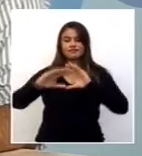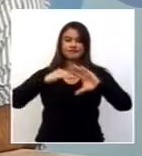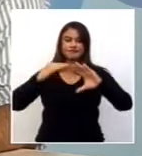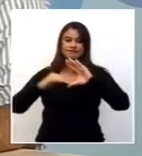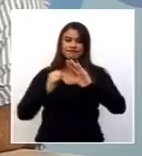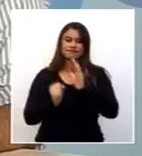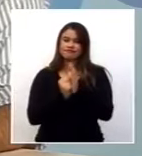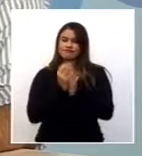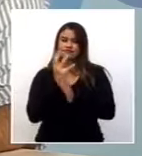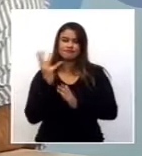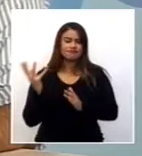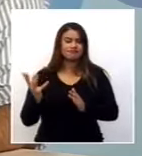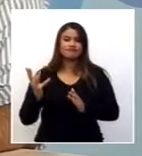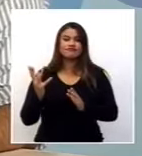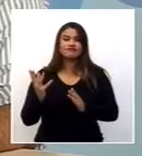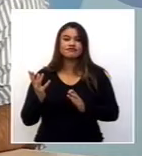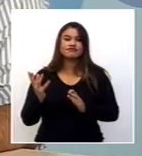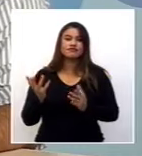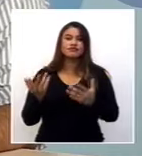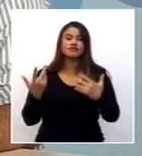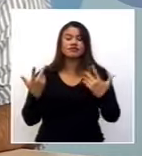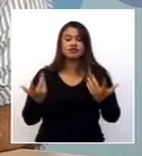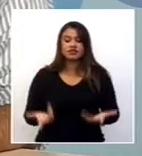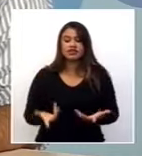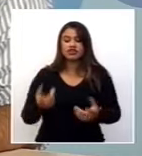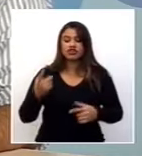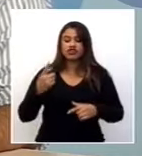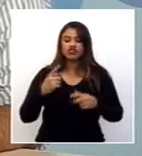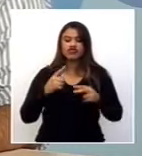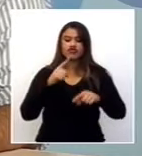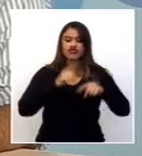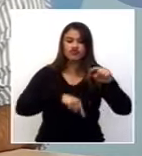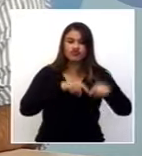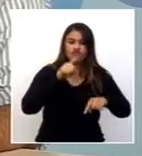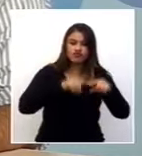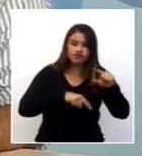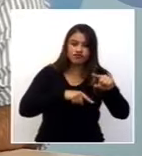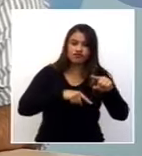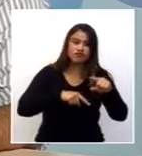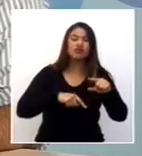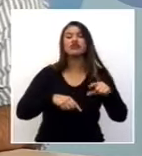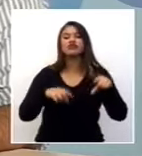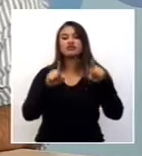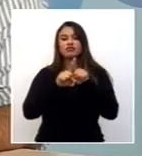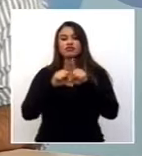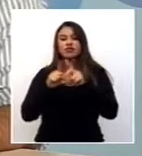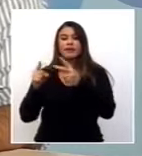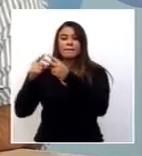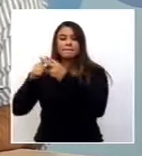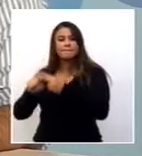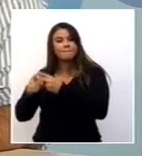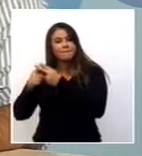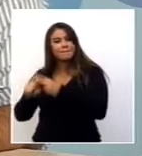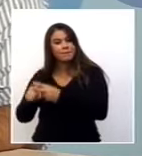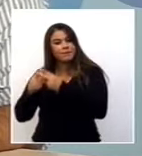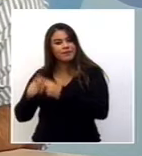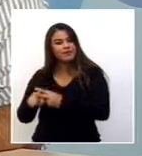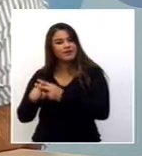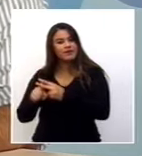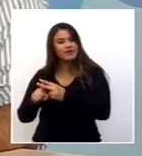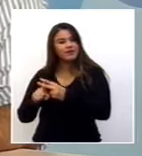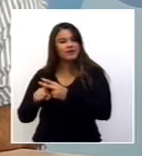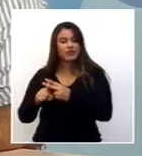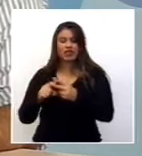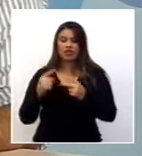itens e eles compreendem instrumentos avaliativos e também compreendem ferramentas. A